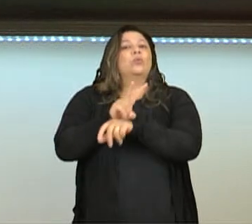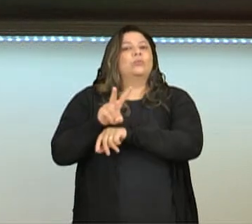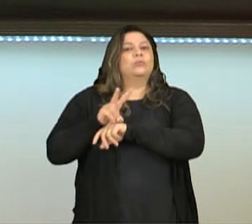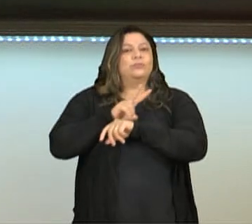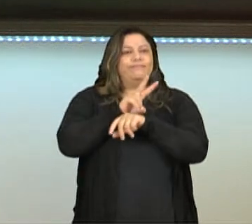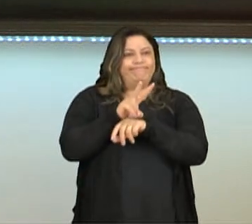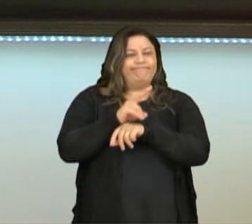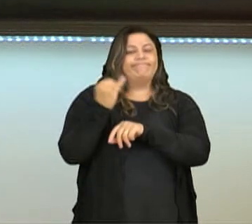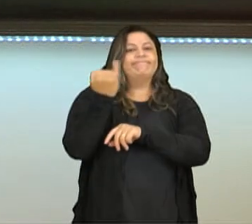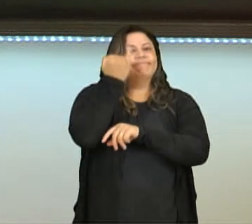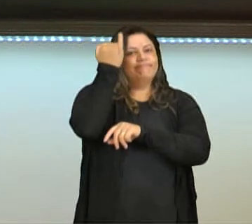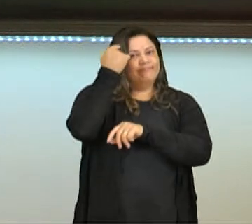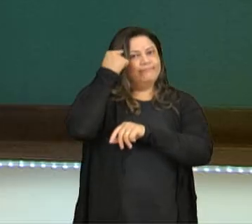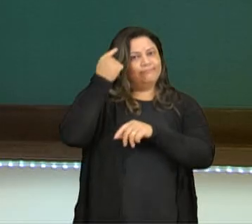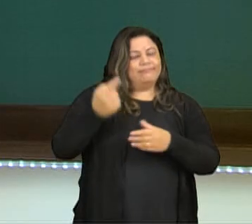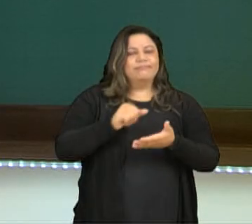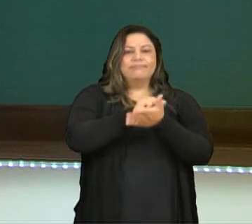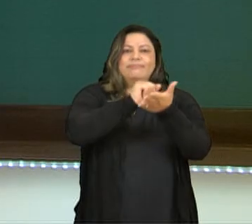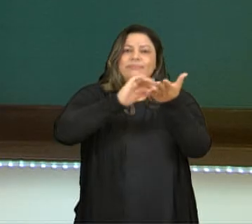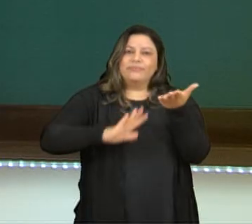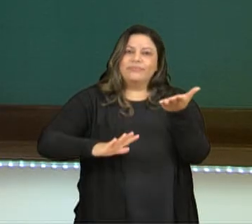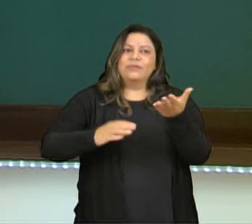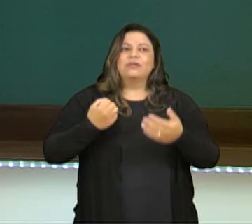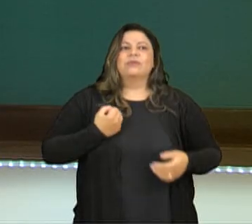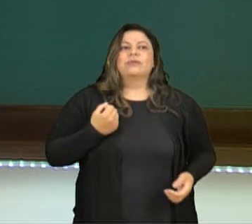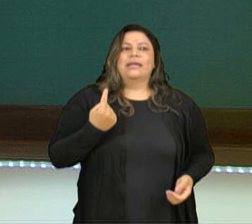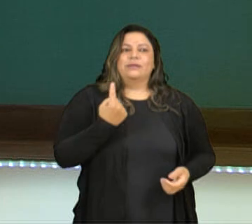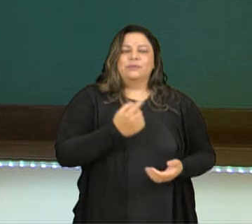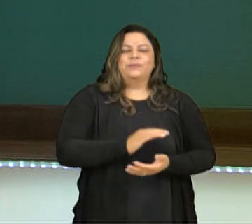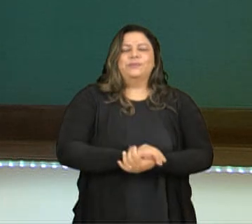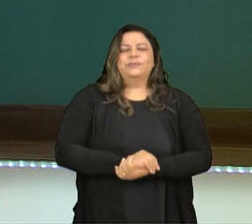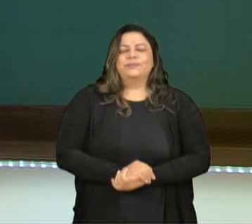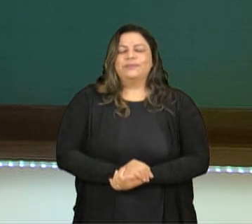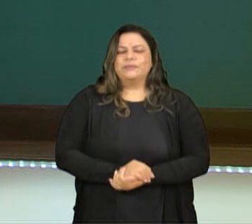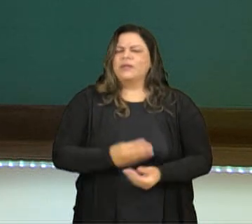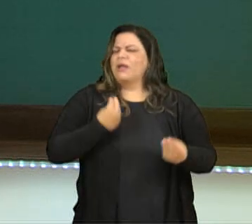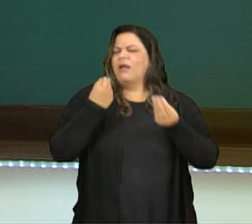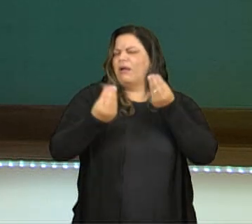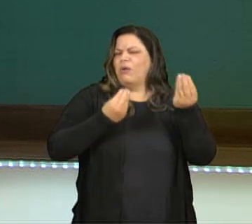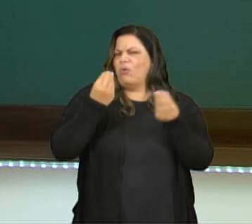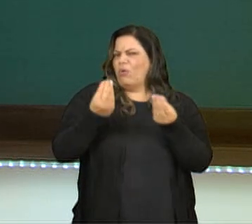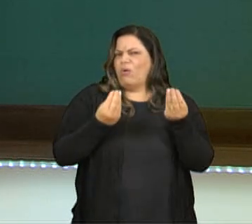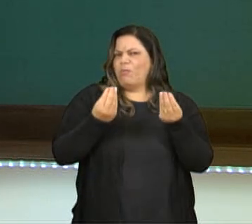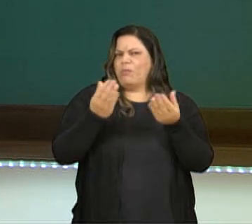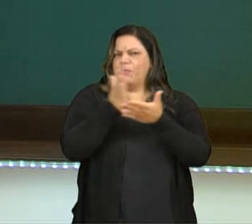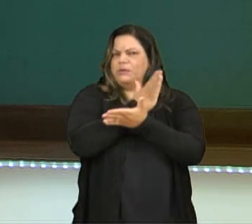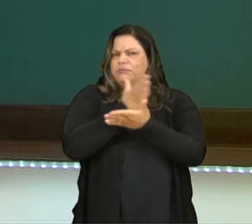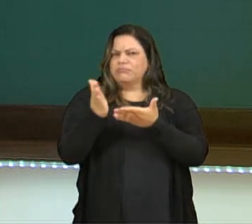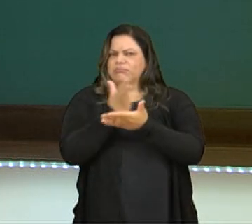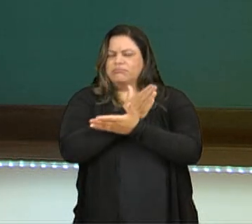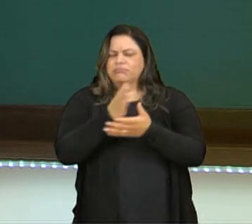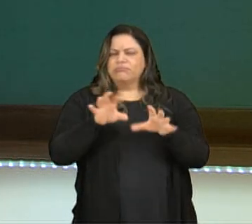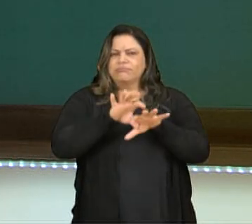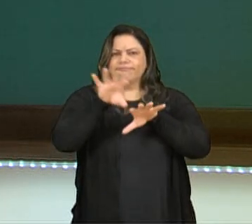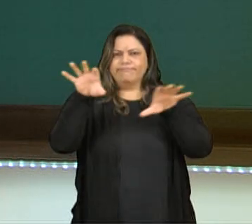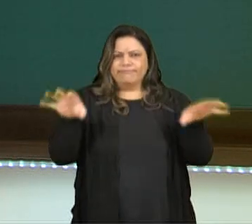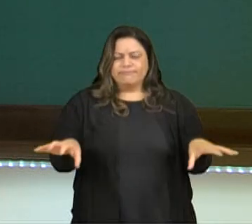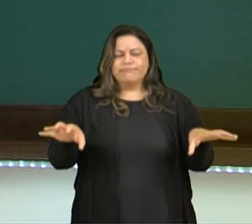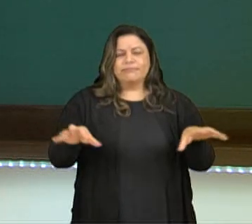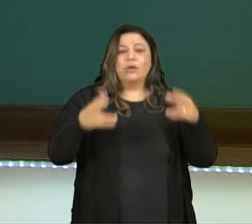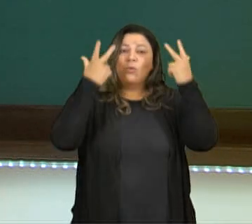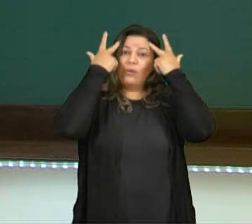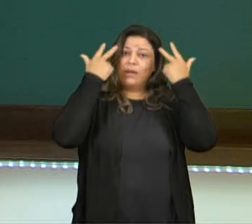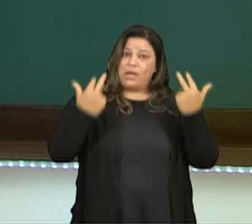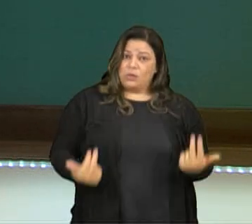importante pensar nisso. Atividadezinha ali para vocês refletirem um pouco. Como podem ser classificados os recursos naturais e por